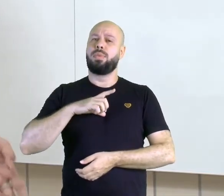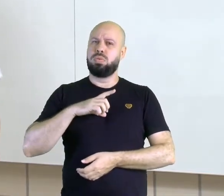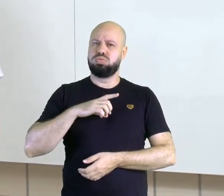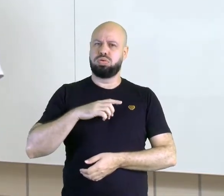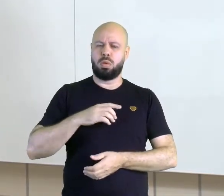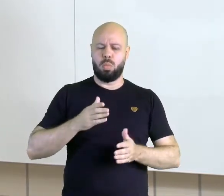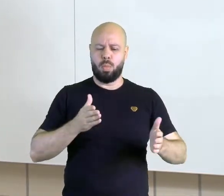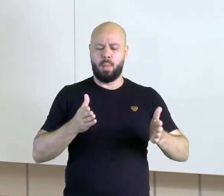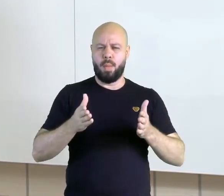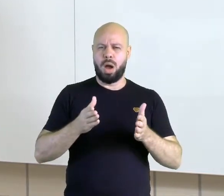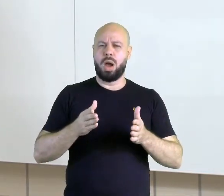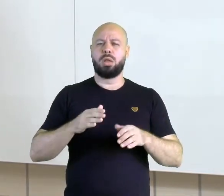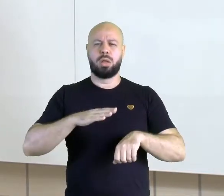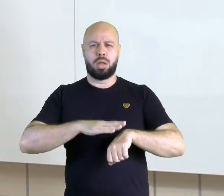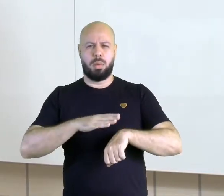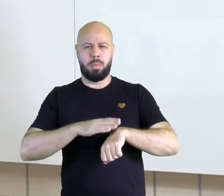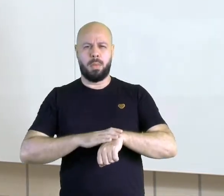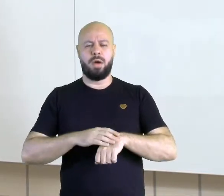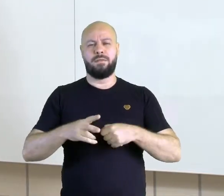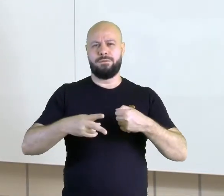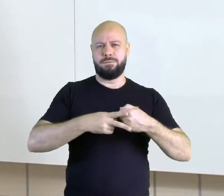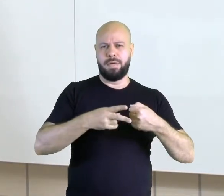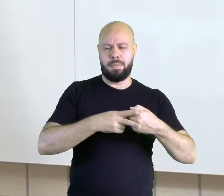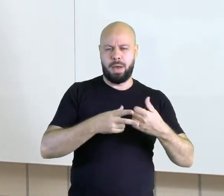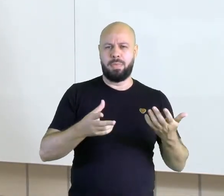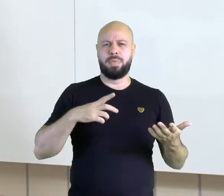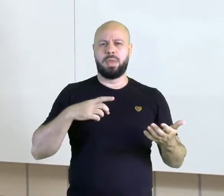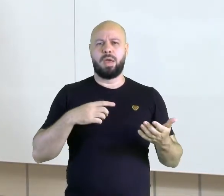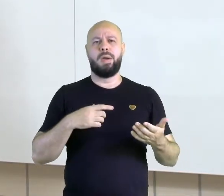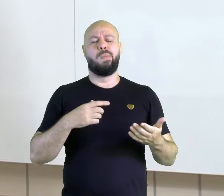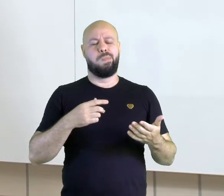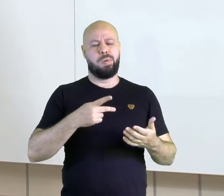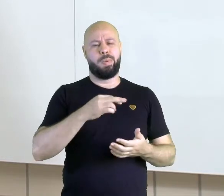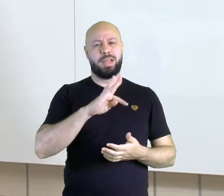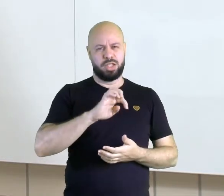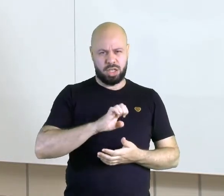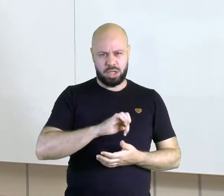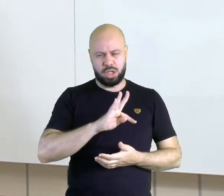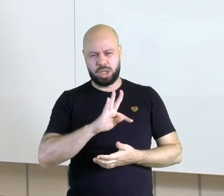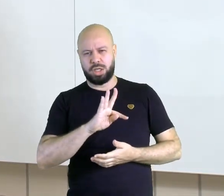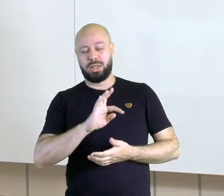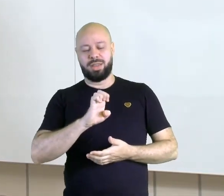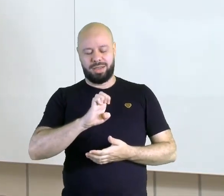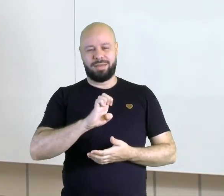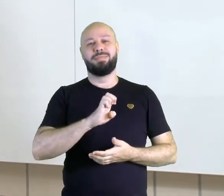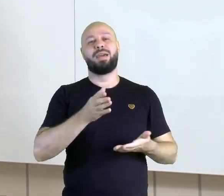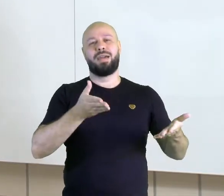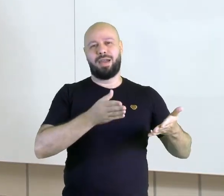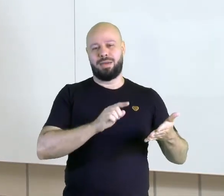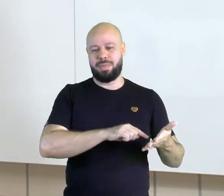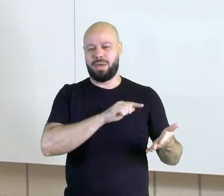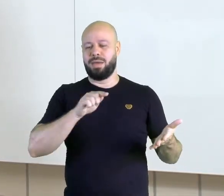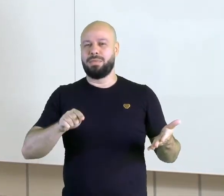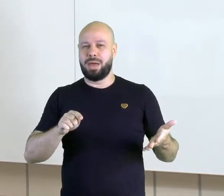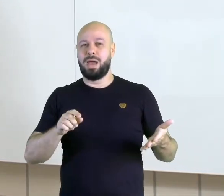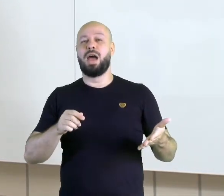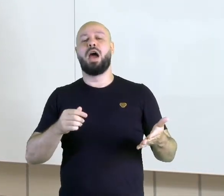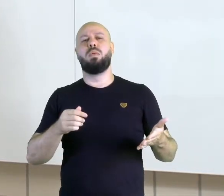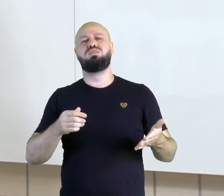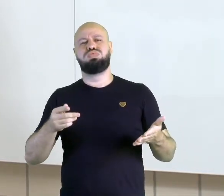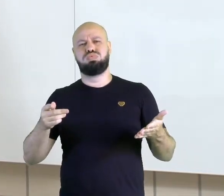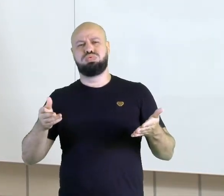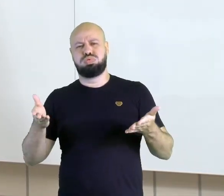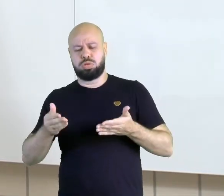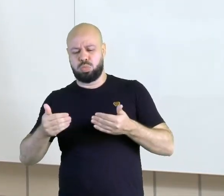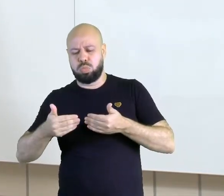presente e, no caso, o Present Continuous, o nosso gerúndio, como lá também nos Estados Unidos, os países falantes da